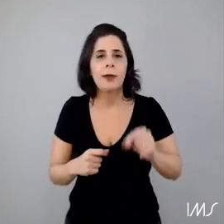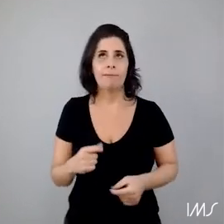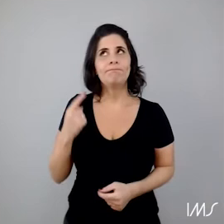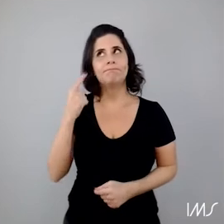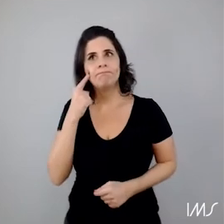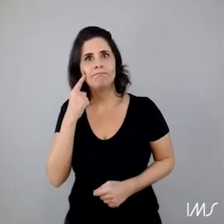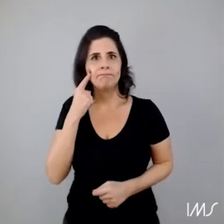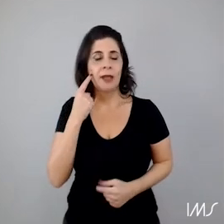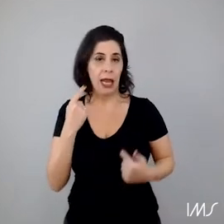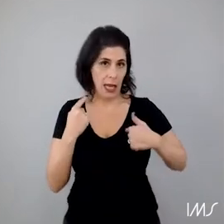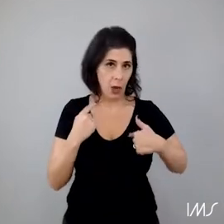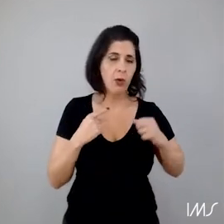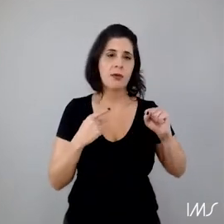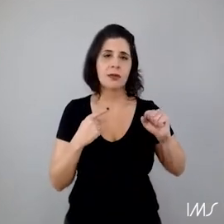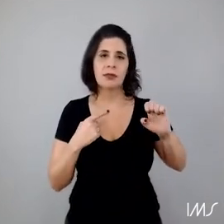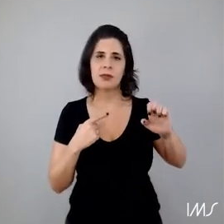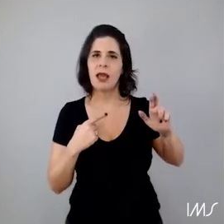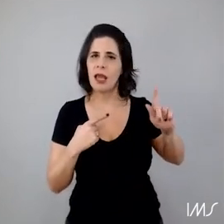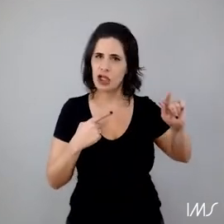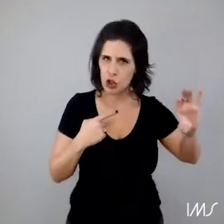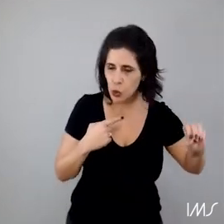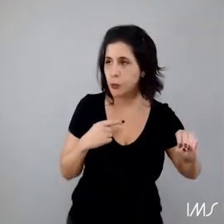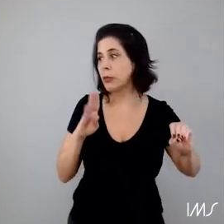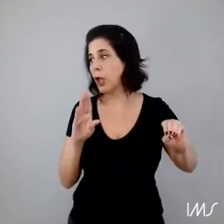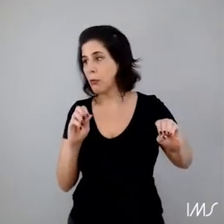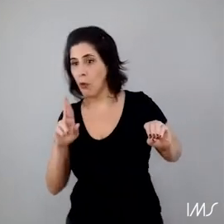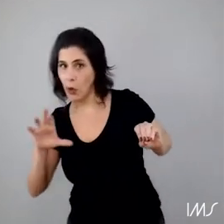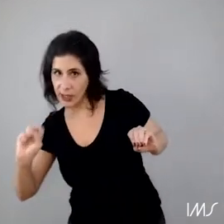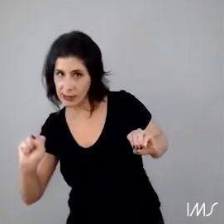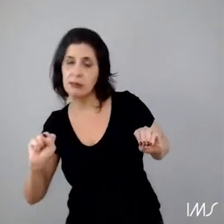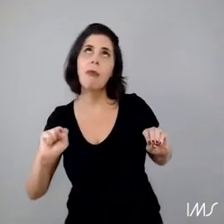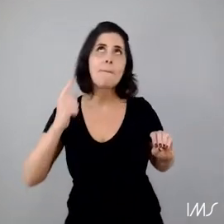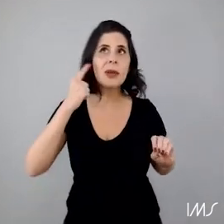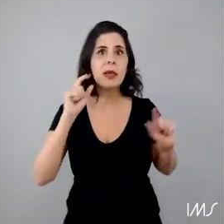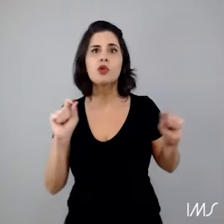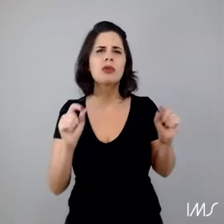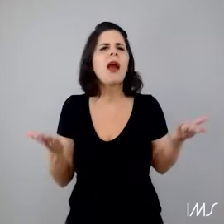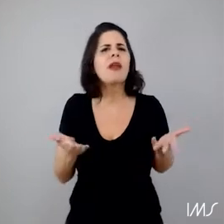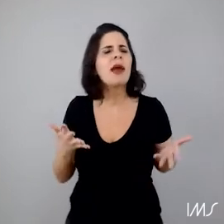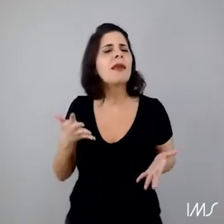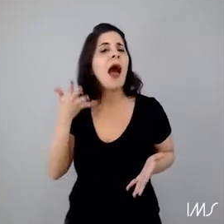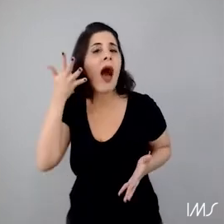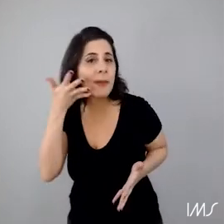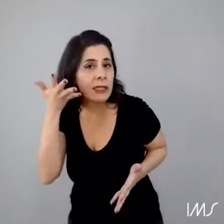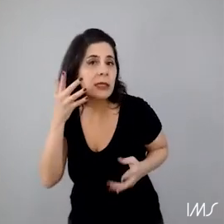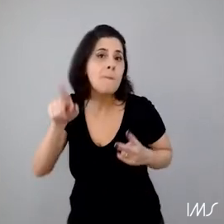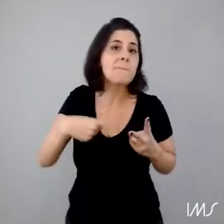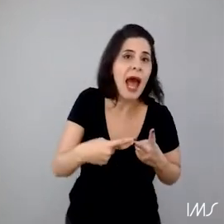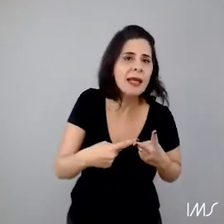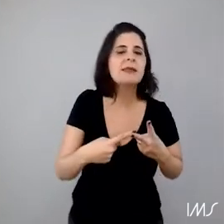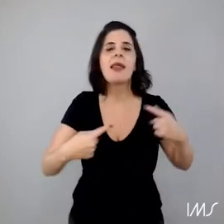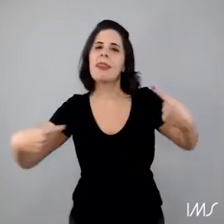né, Sérgio, eu e Boris, nós pensamos no evento de hoje como uma apresentação e um